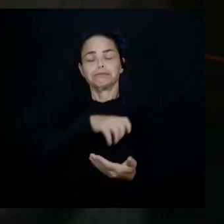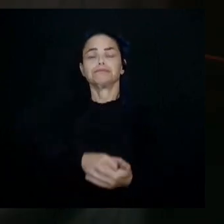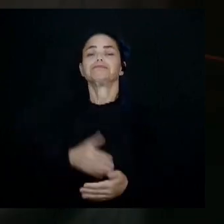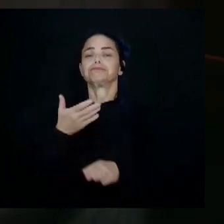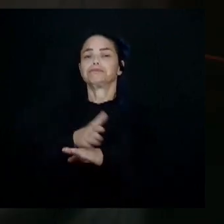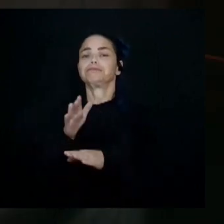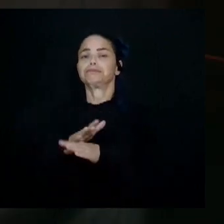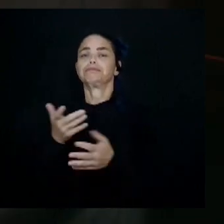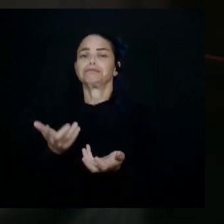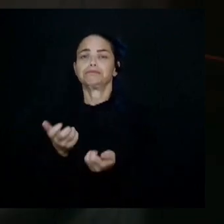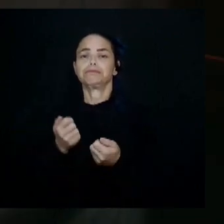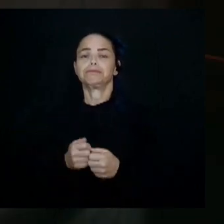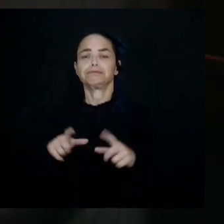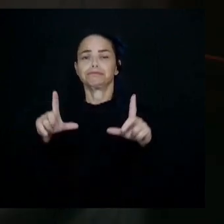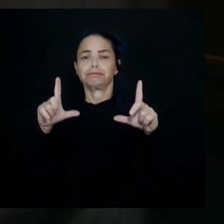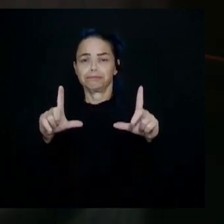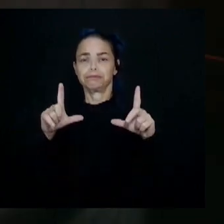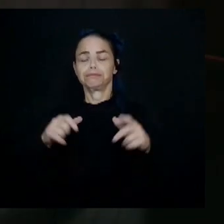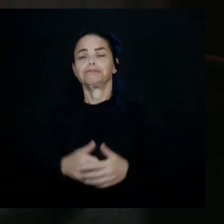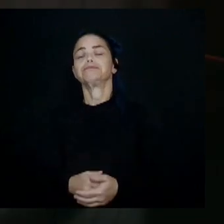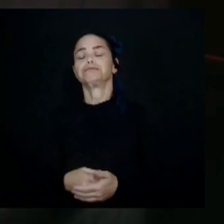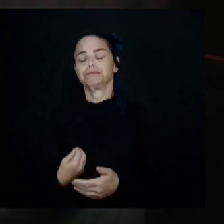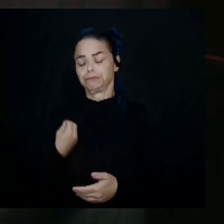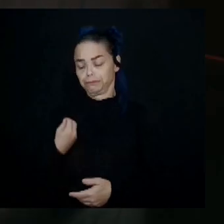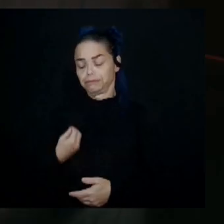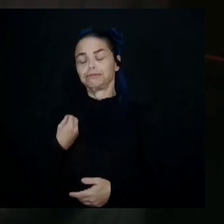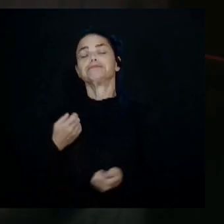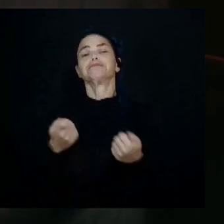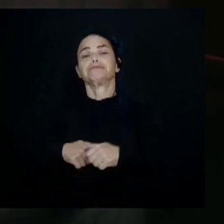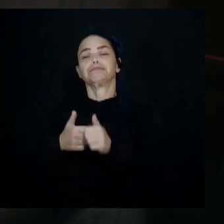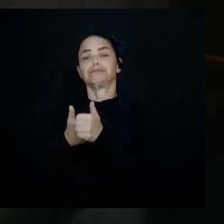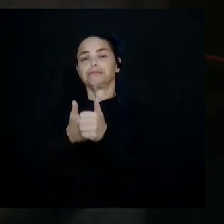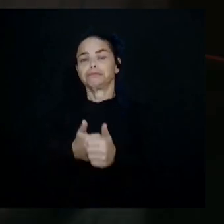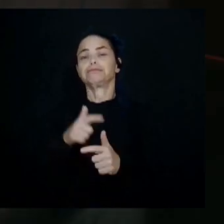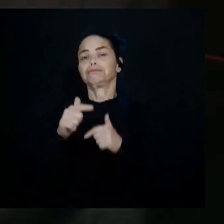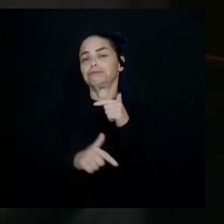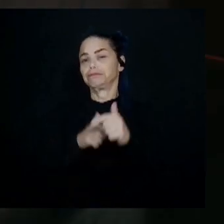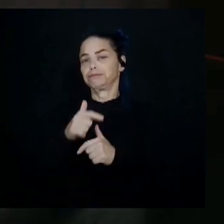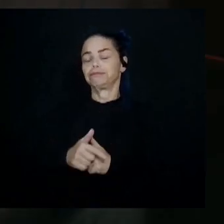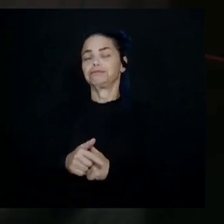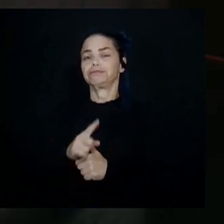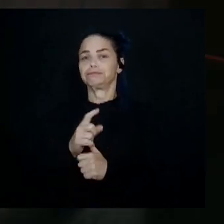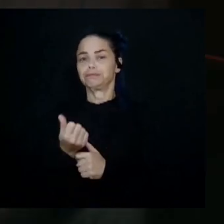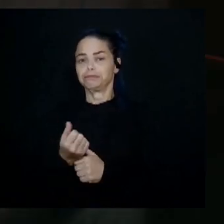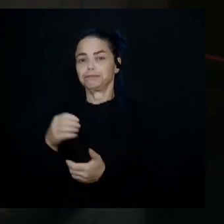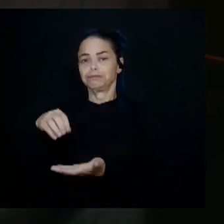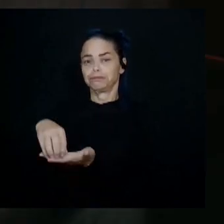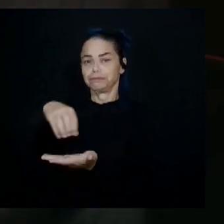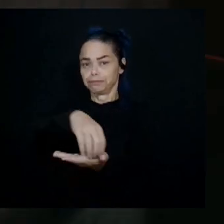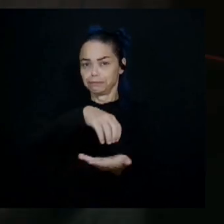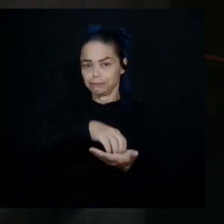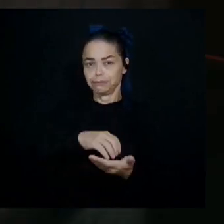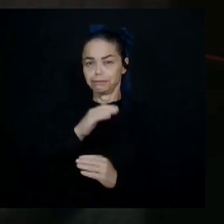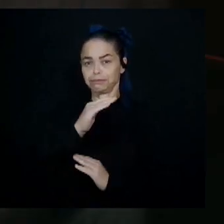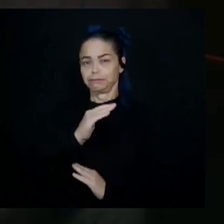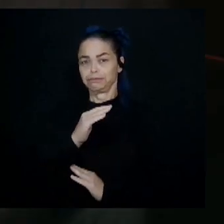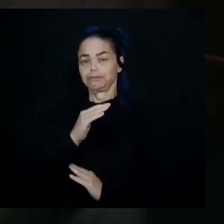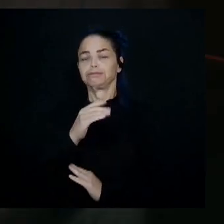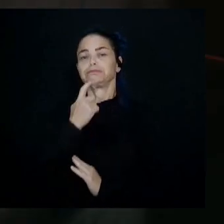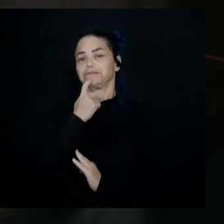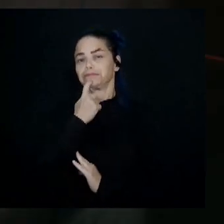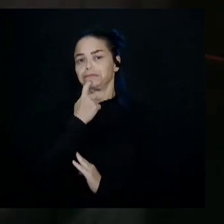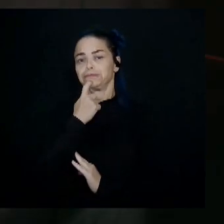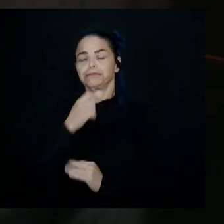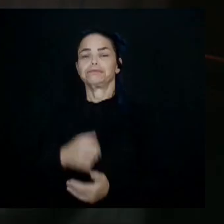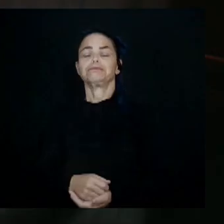receber certificado de presença e poderão acompanhar atividades em 16 setores da Câmara. A ação está prevista para o dia 27